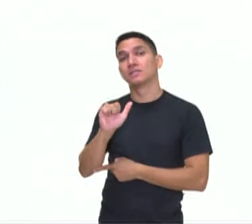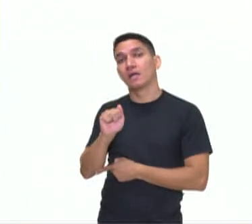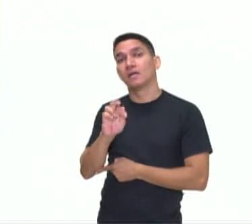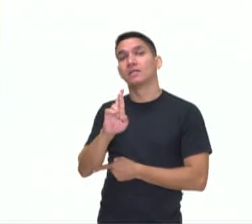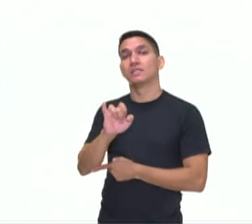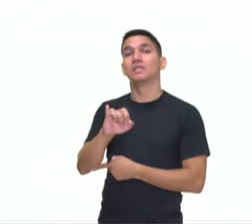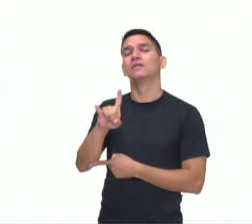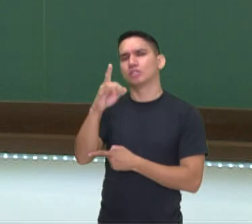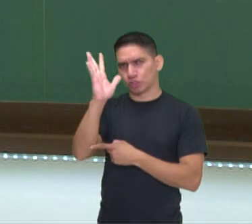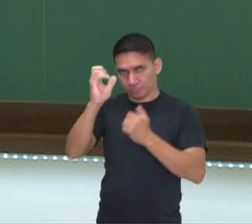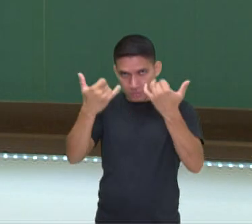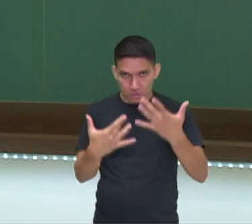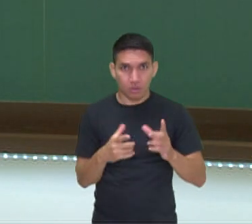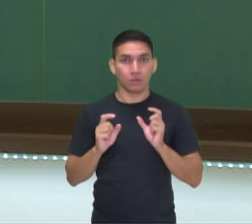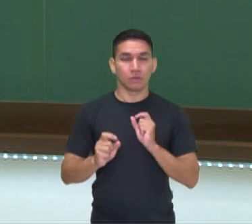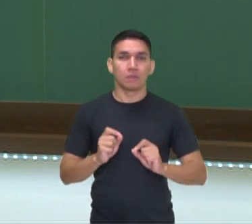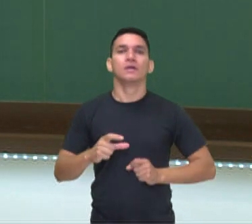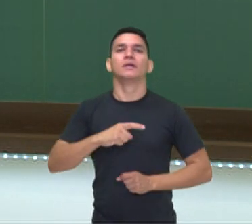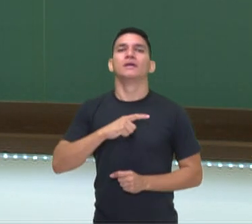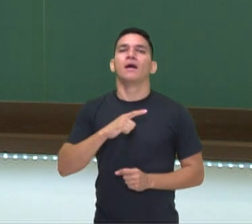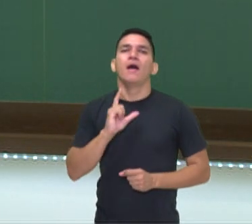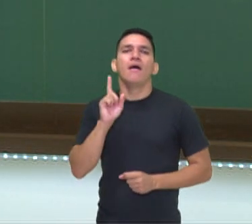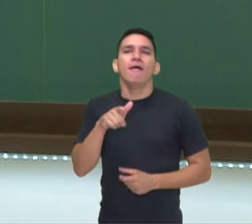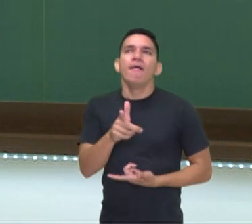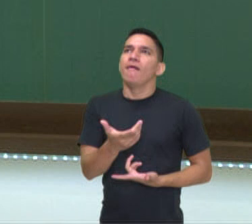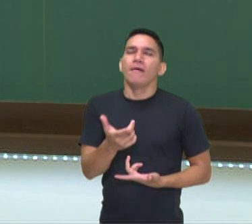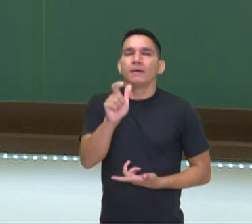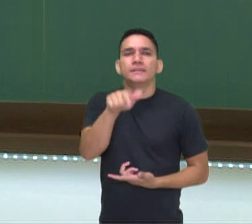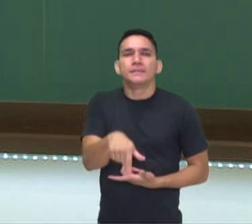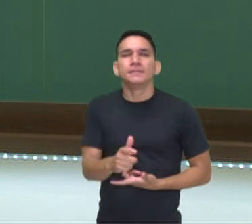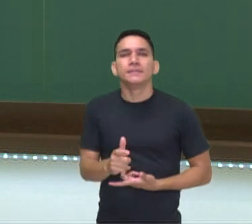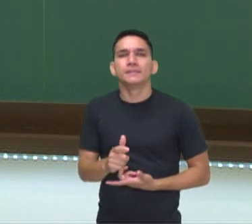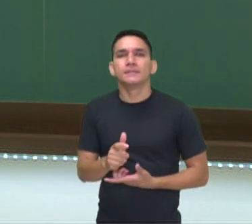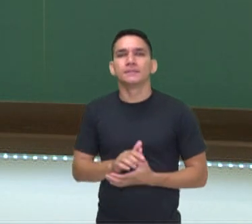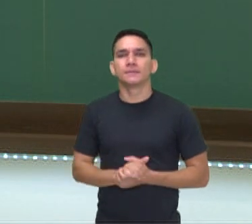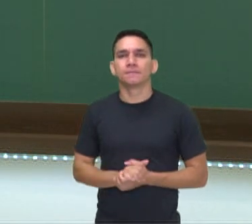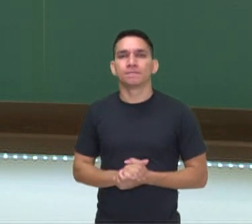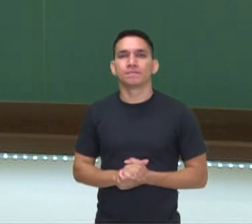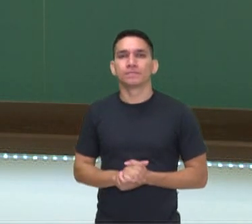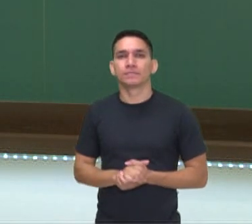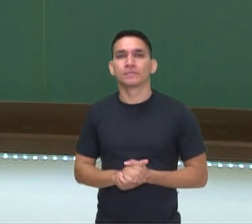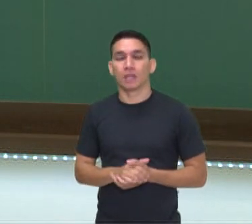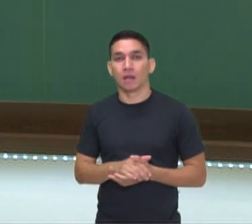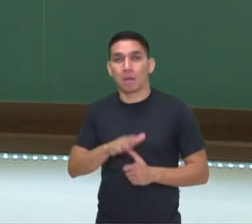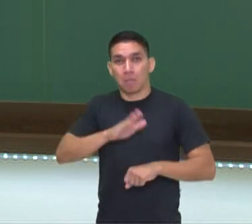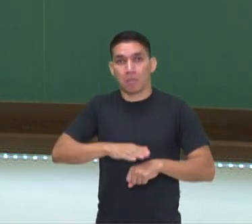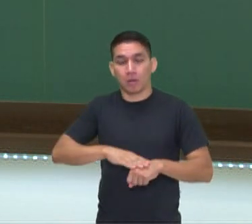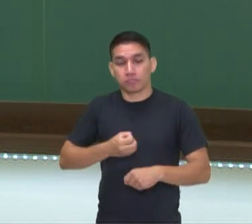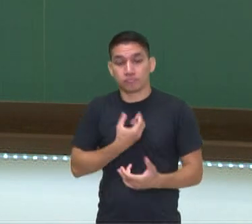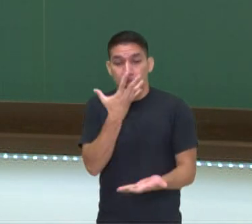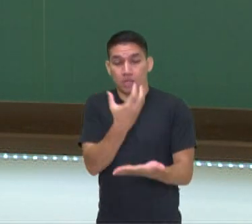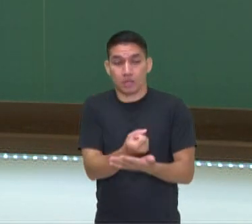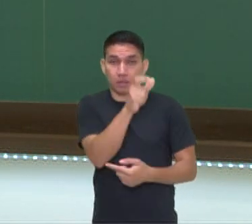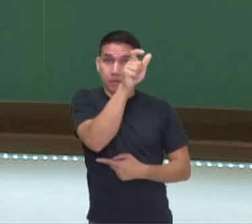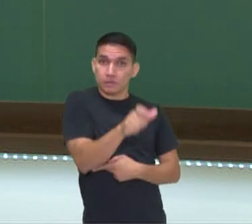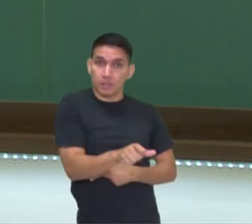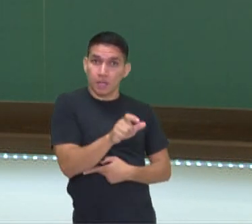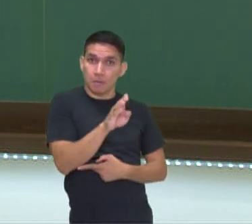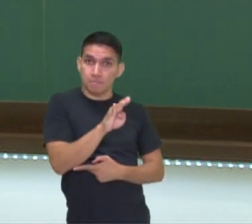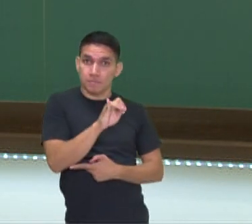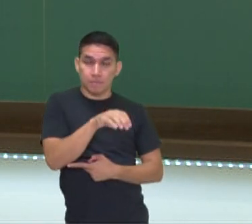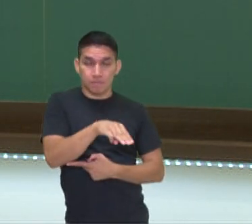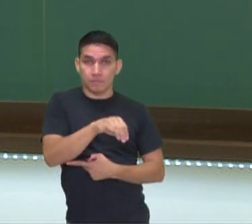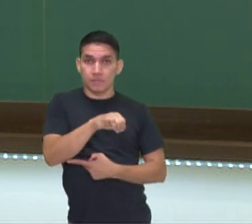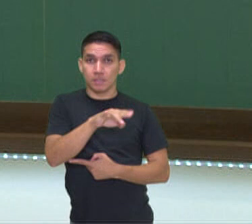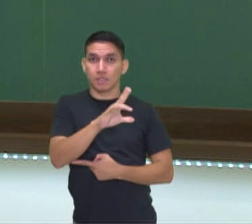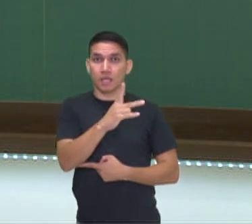ter falado, que ele foi o biógrafo de Michelangelo,